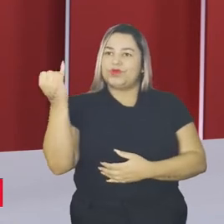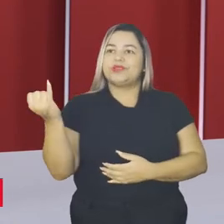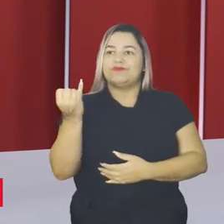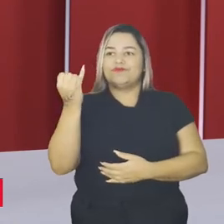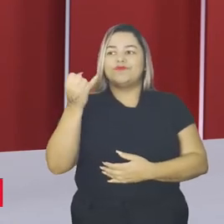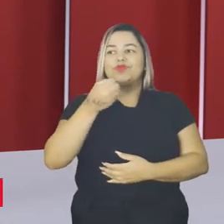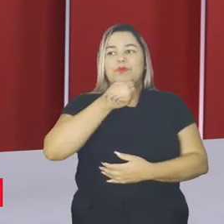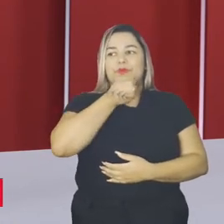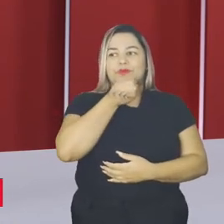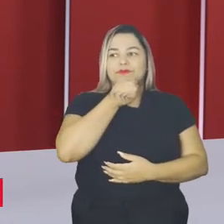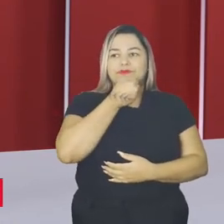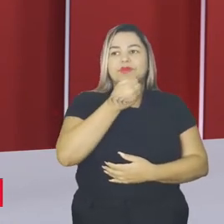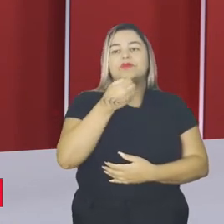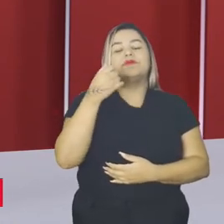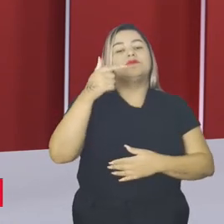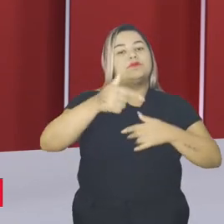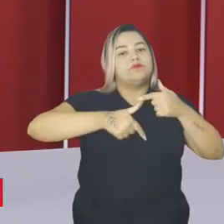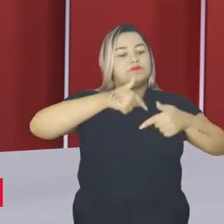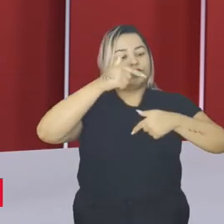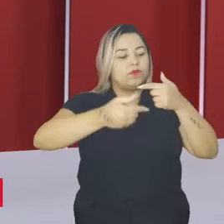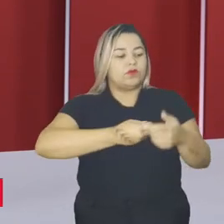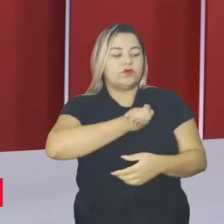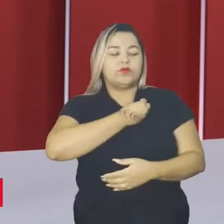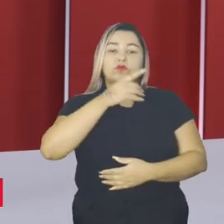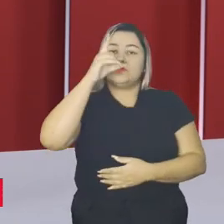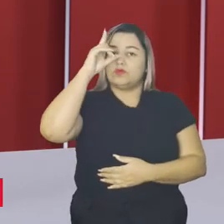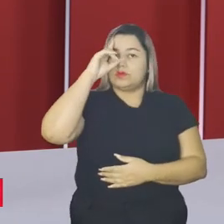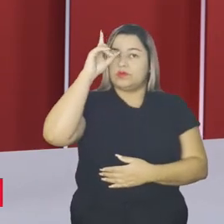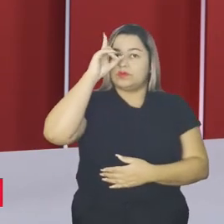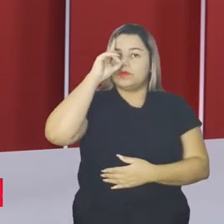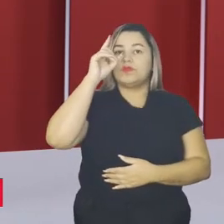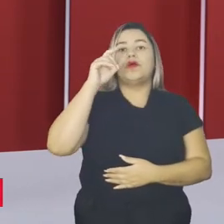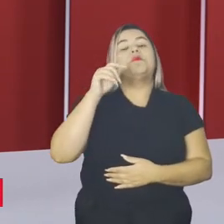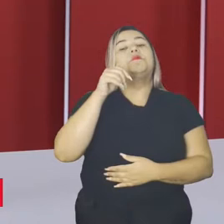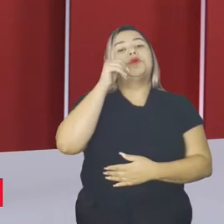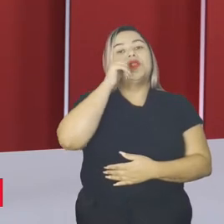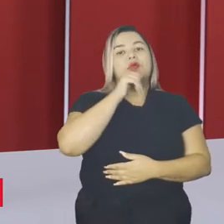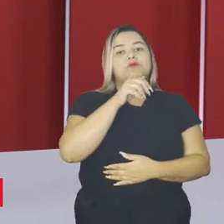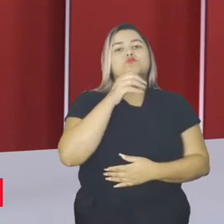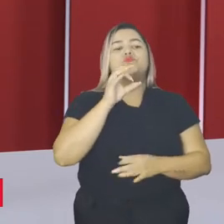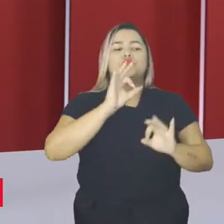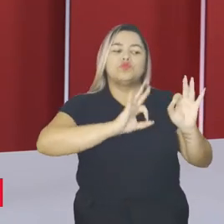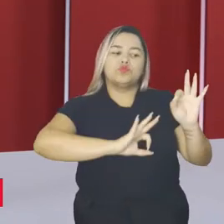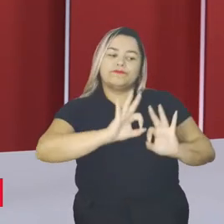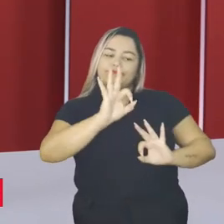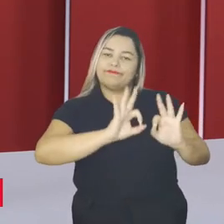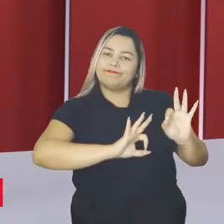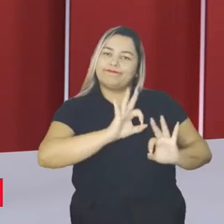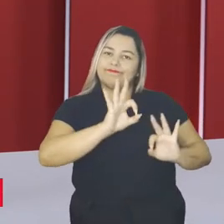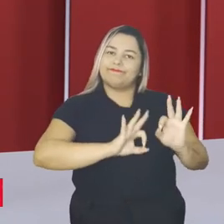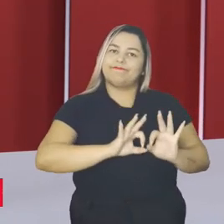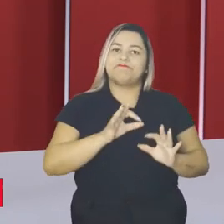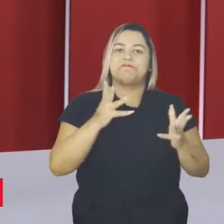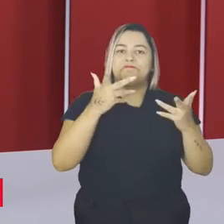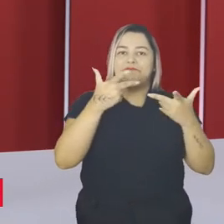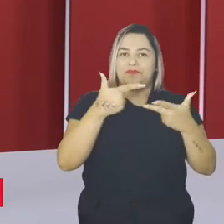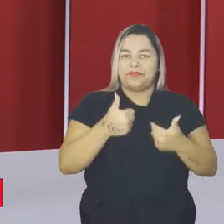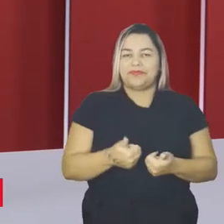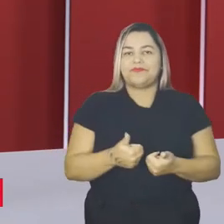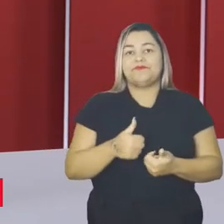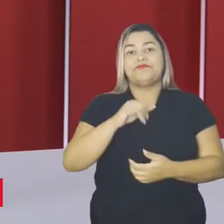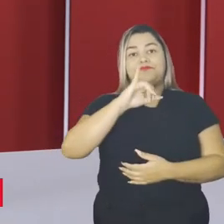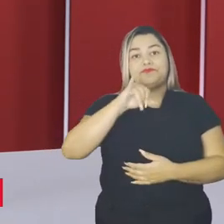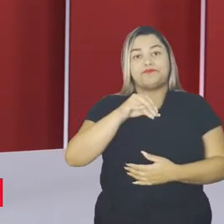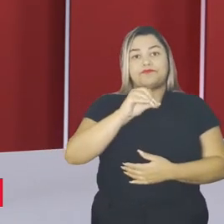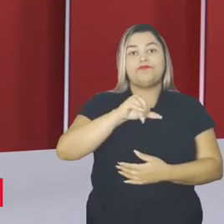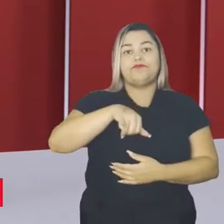Viva as mulheres, trabalhadoras, todo dia é dia da mulher. Anne, ótima organizadora, que beleza. E a Josi